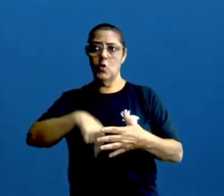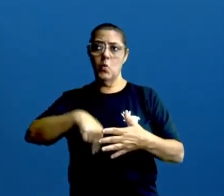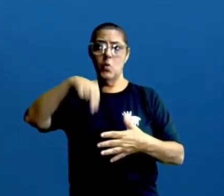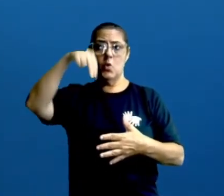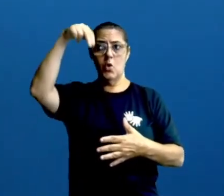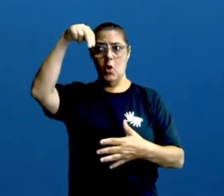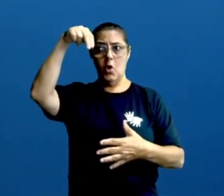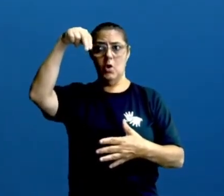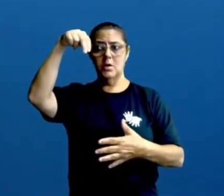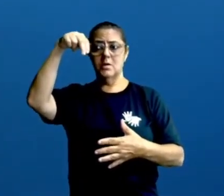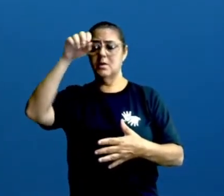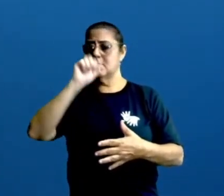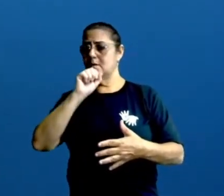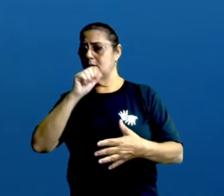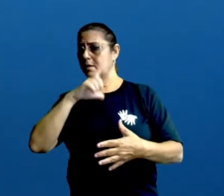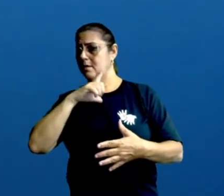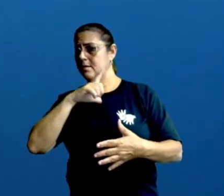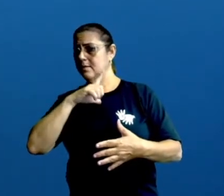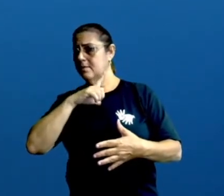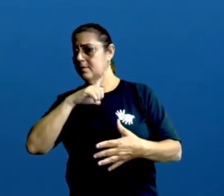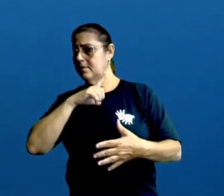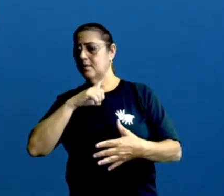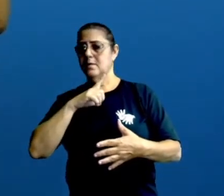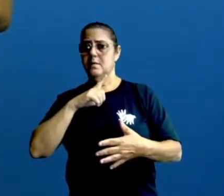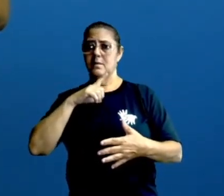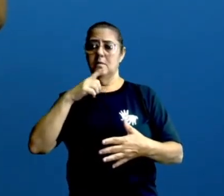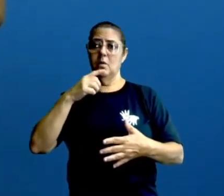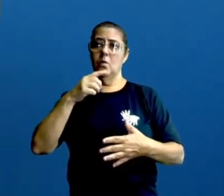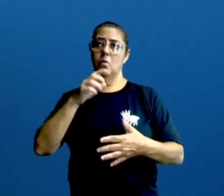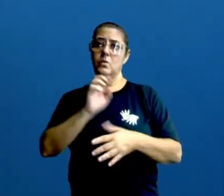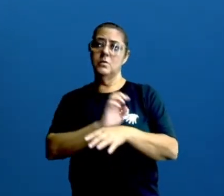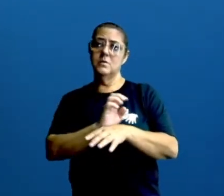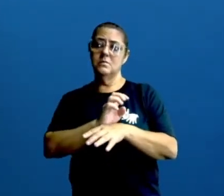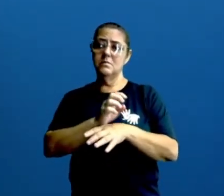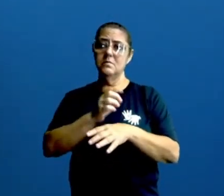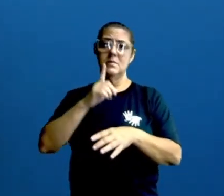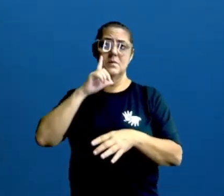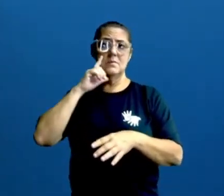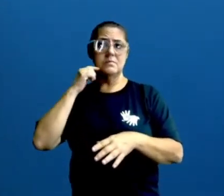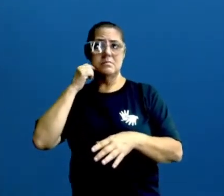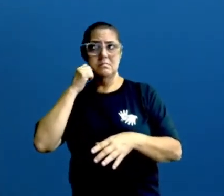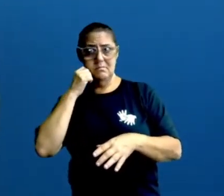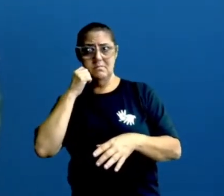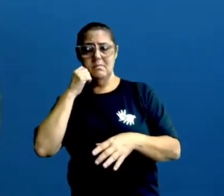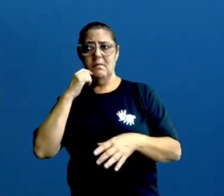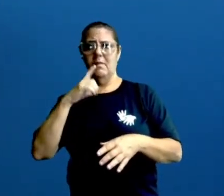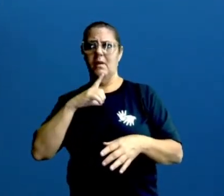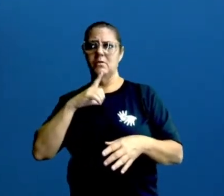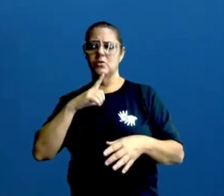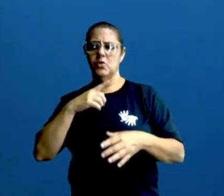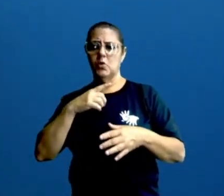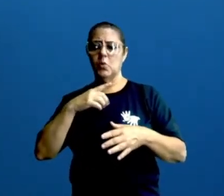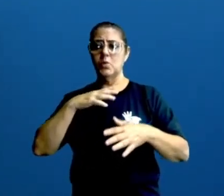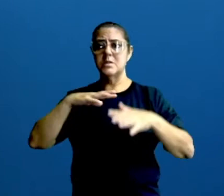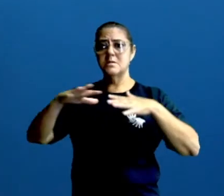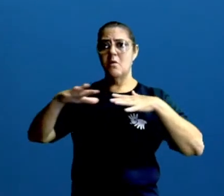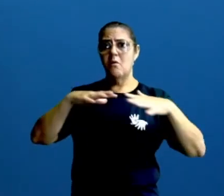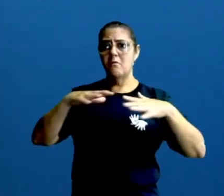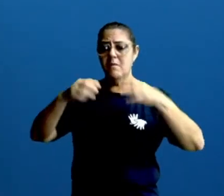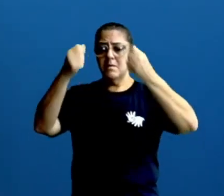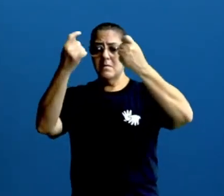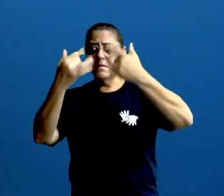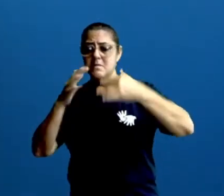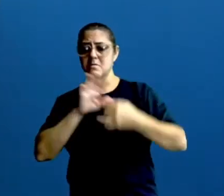ali ocupando aquele território onde hoje encontra-se o estado do Ceará. Então, todo esse movimento que eu estou